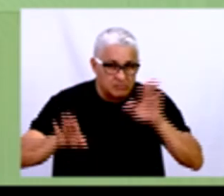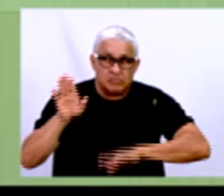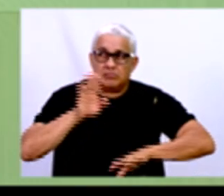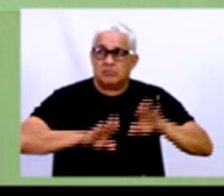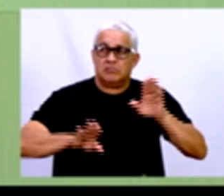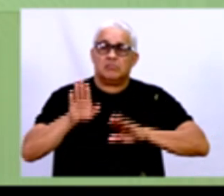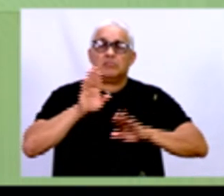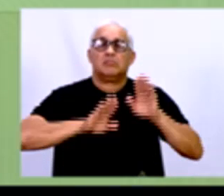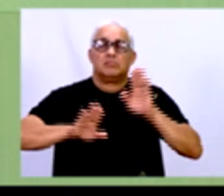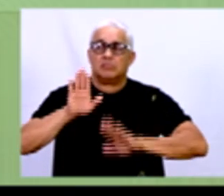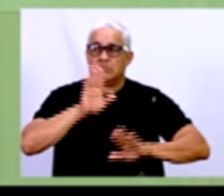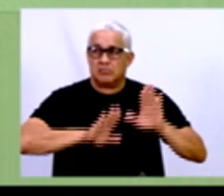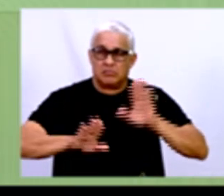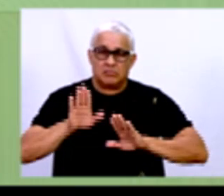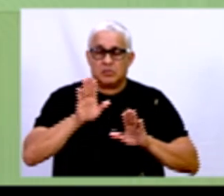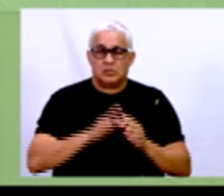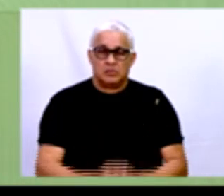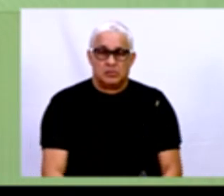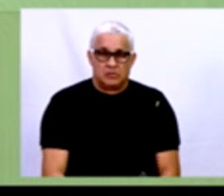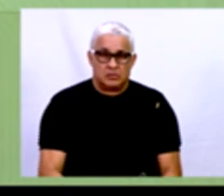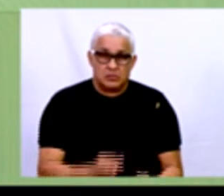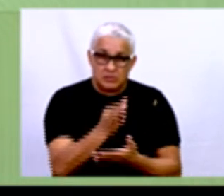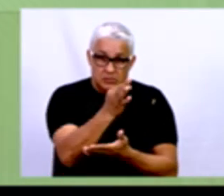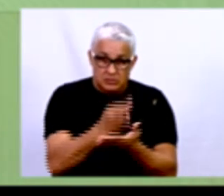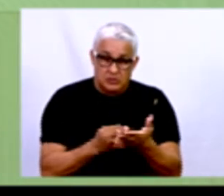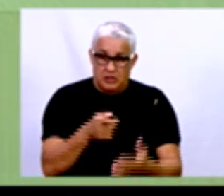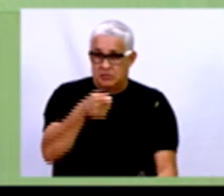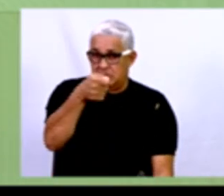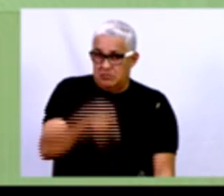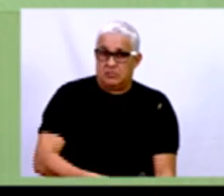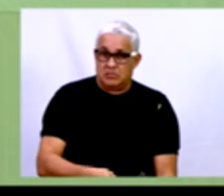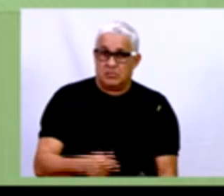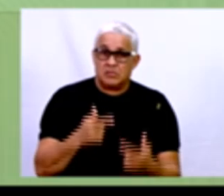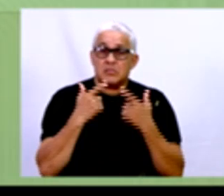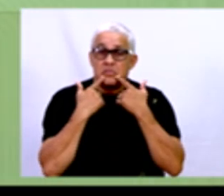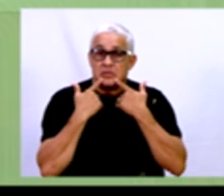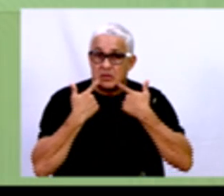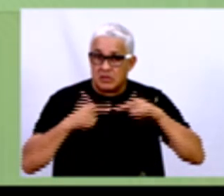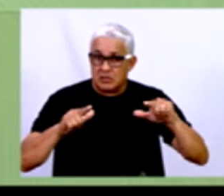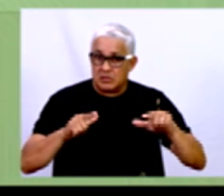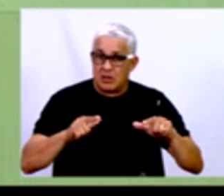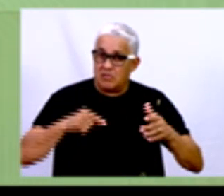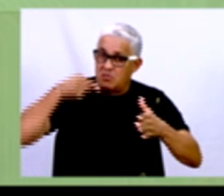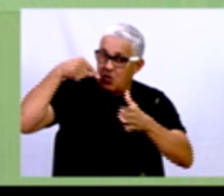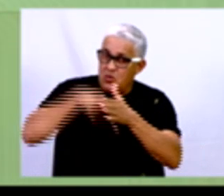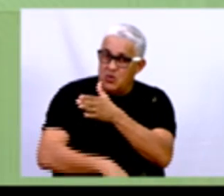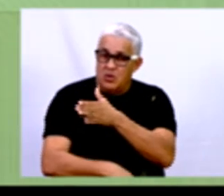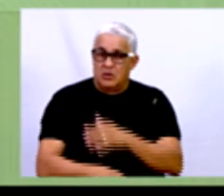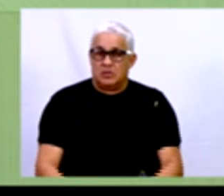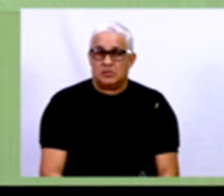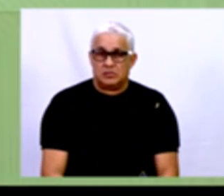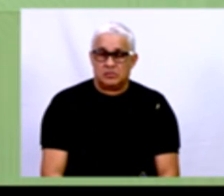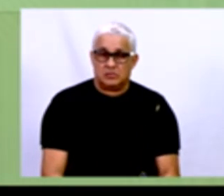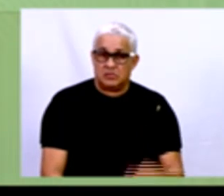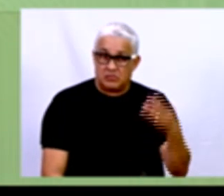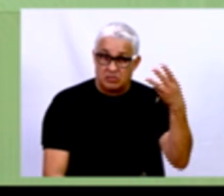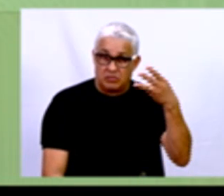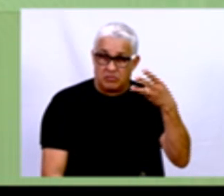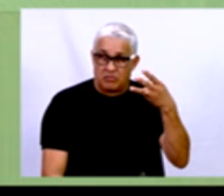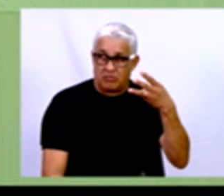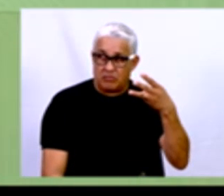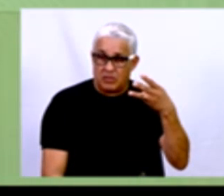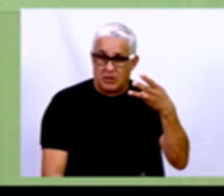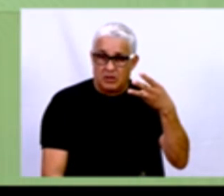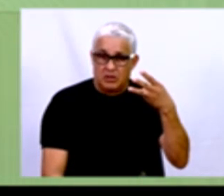mais cautela, quando o texto exige, né, uma linguagem mais rebuscada. Alternativa 3. A